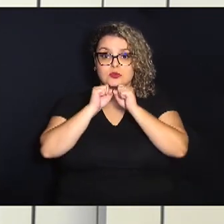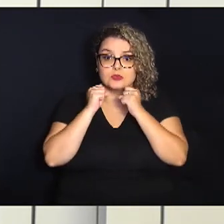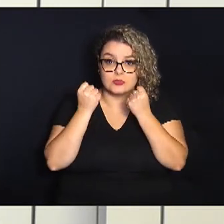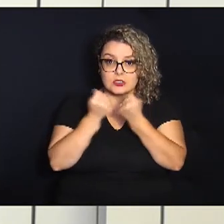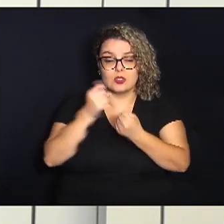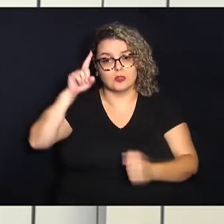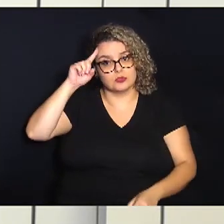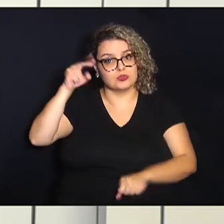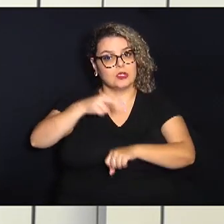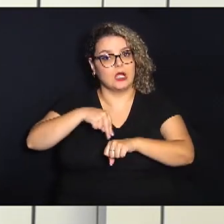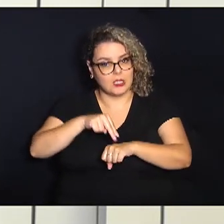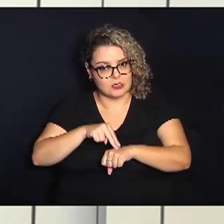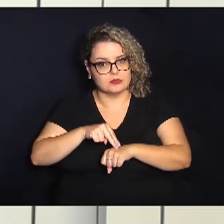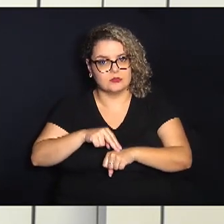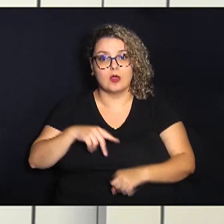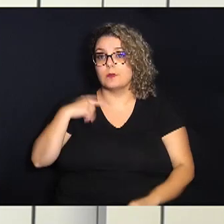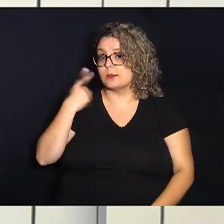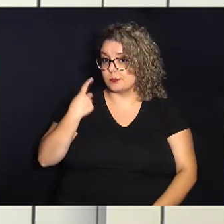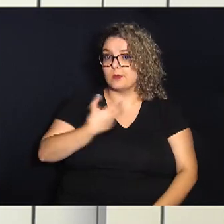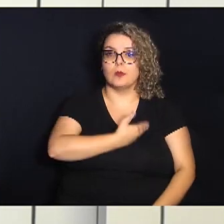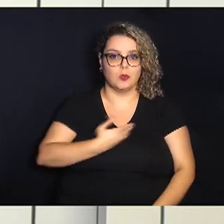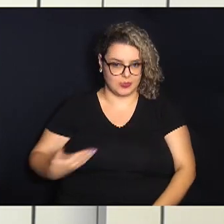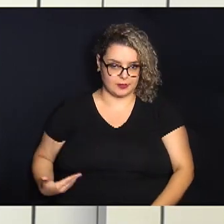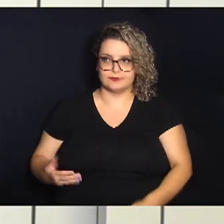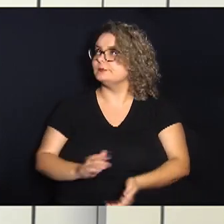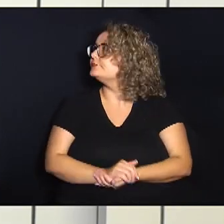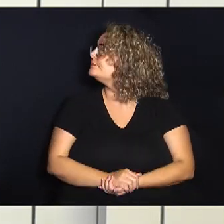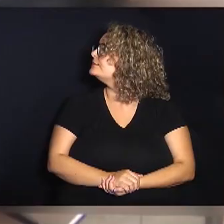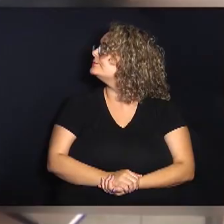Dia Nacional da Advocacia Pública.